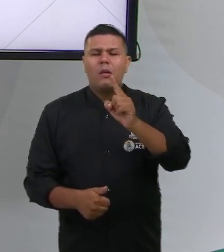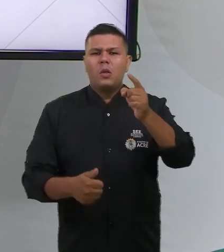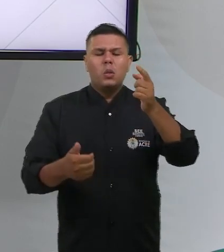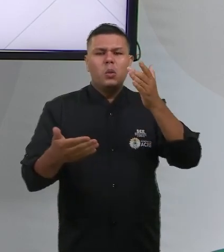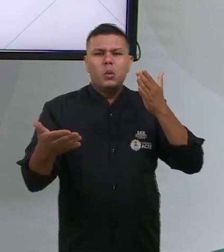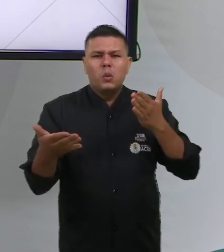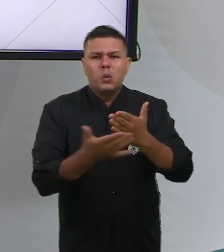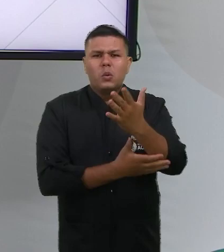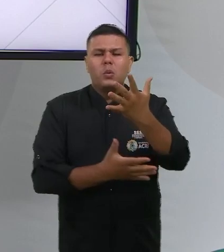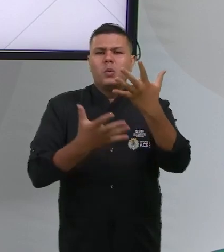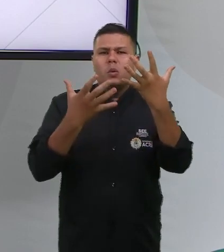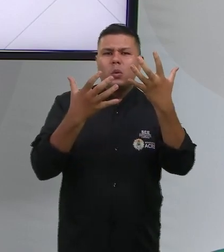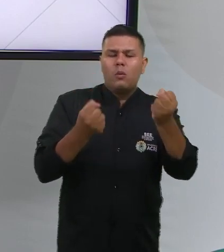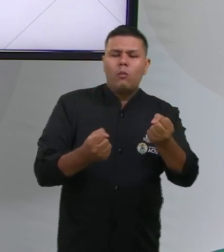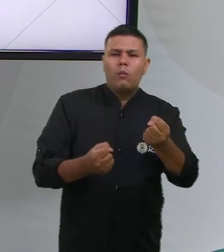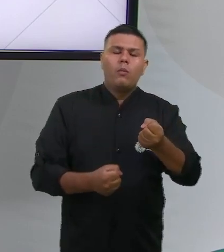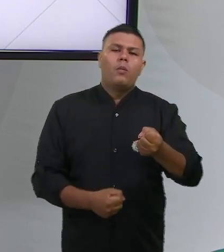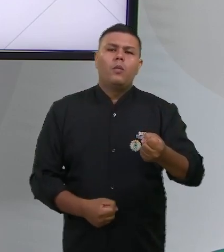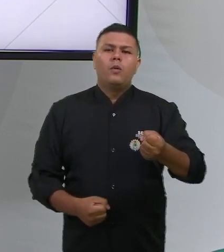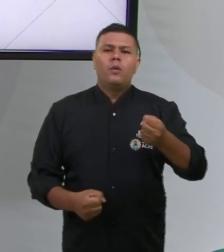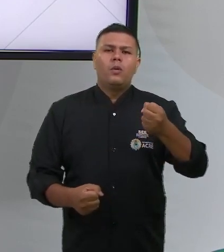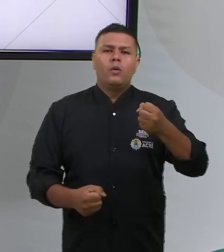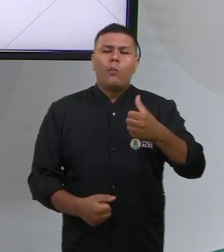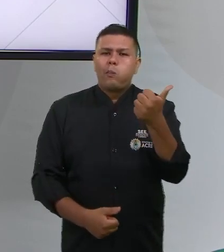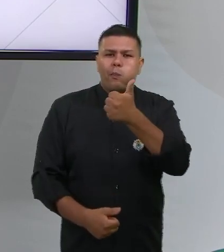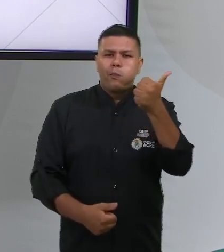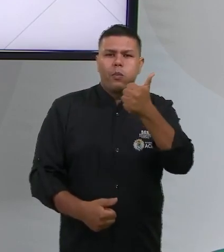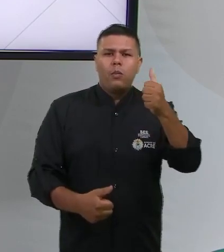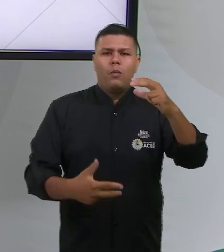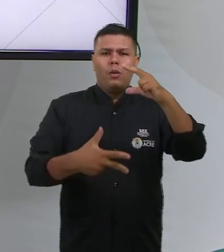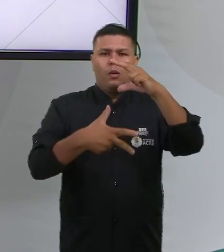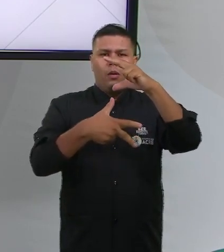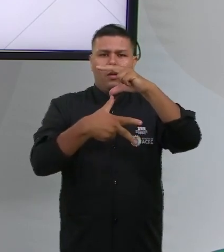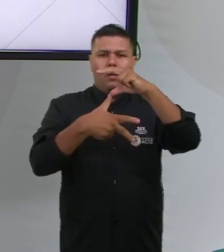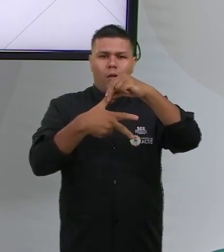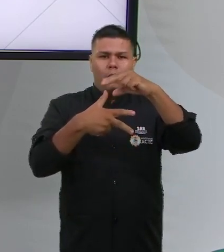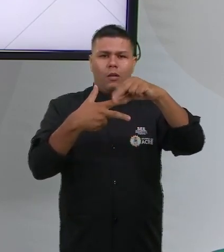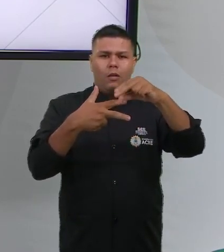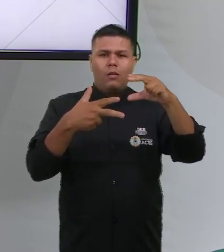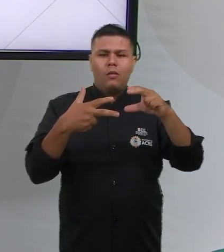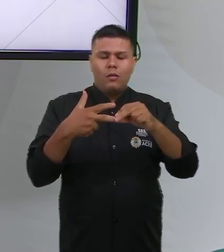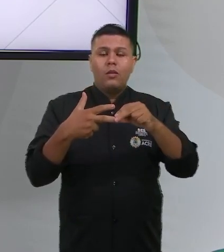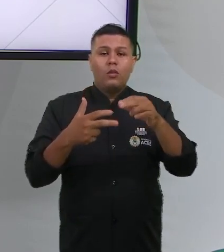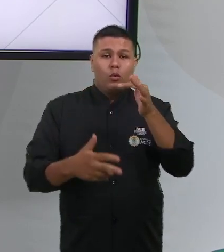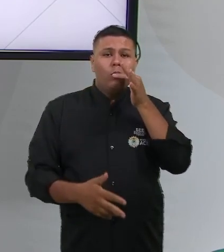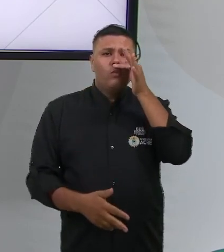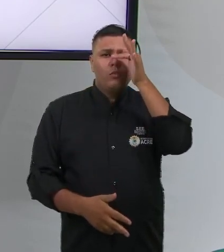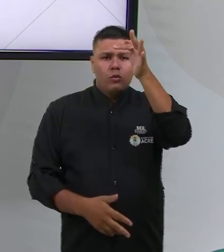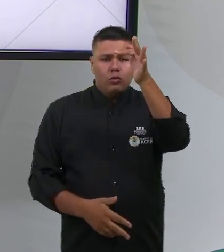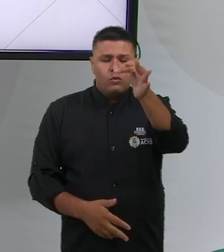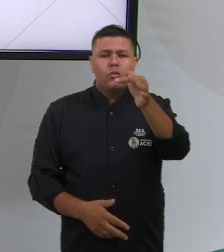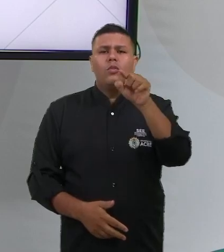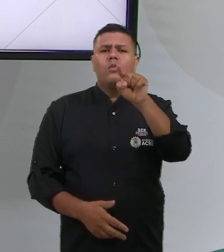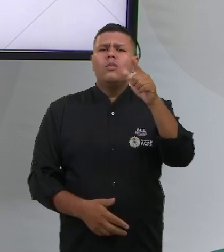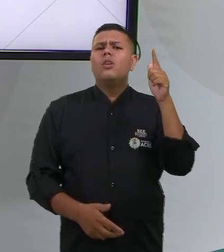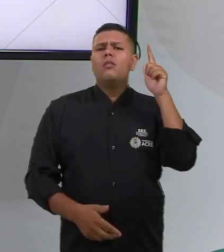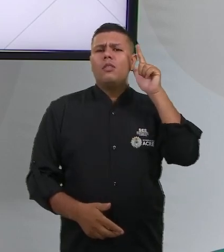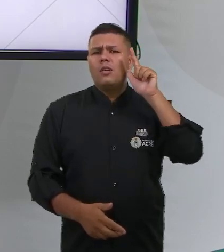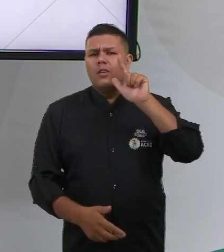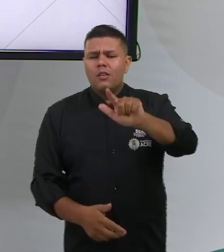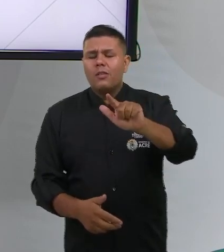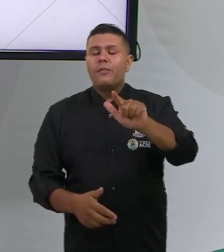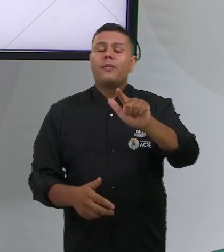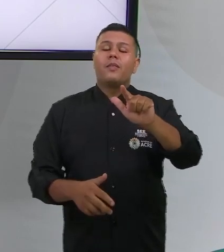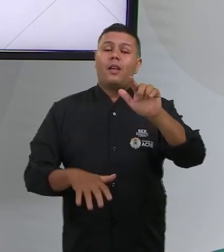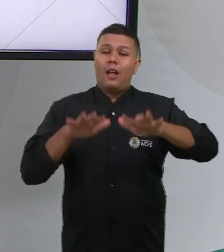aprovação dos sonhos no primeiro Enem, na primeira tentativa ali, não quer dizer que você não vai alcançar um dia. possa ser que aquilo ali, o seu caminho, ele seja um